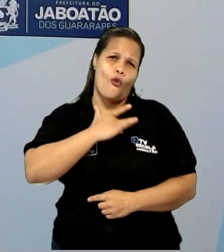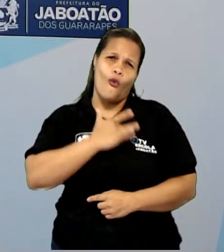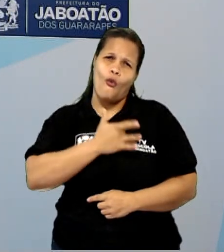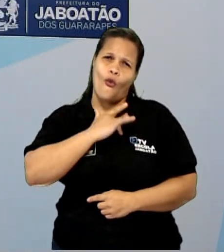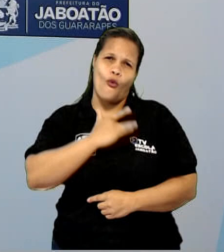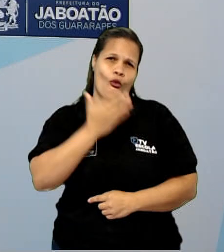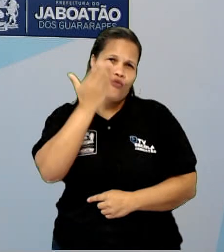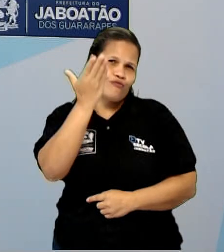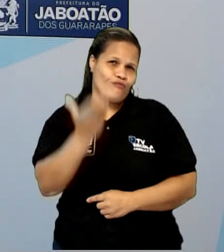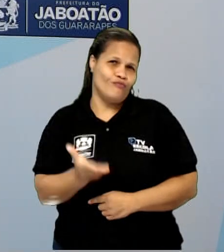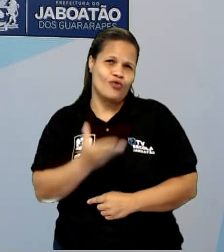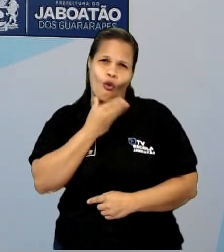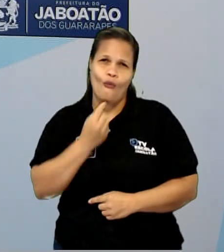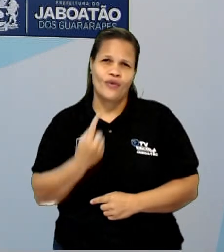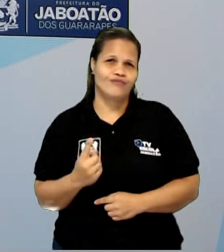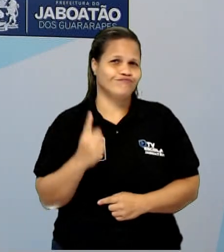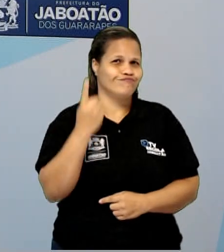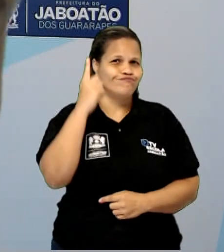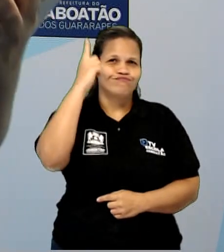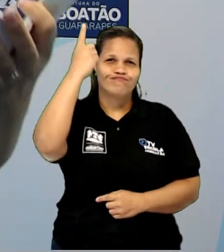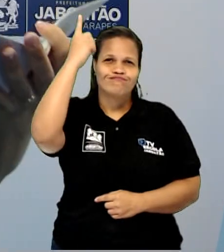gigante!